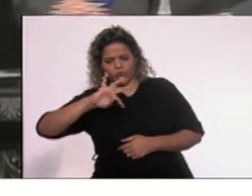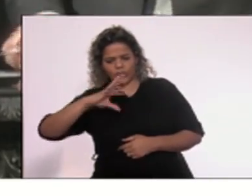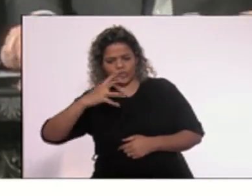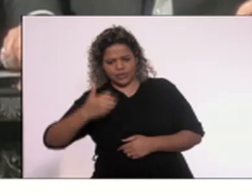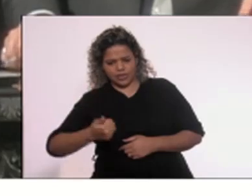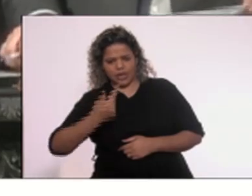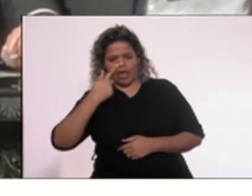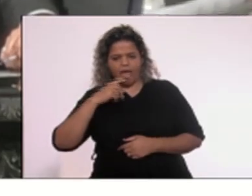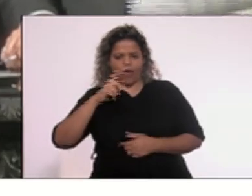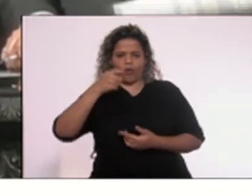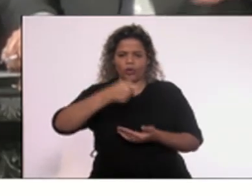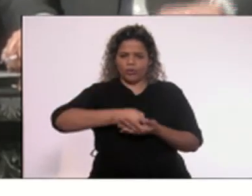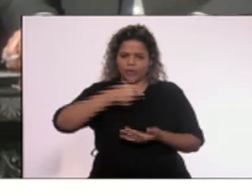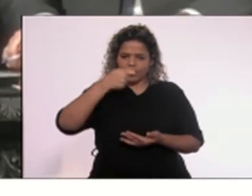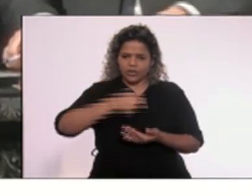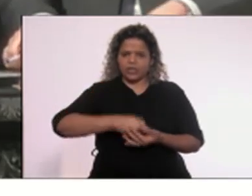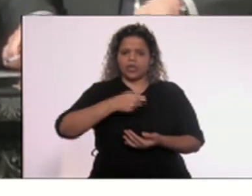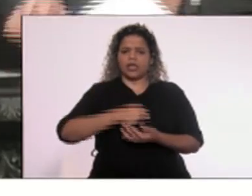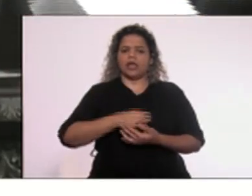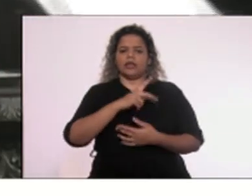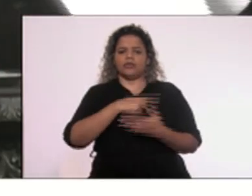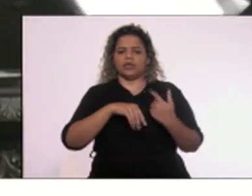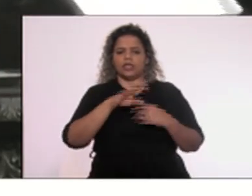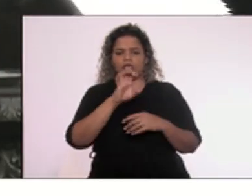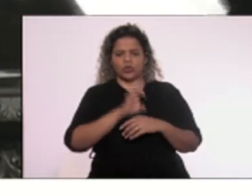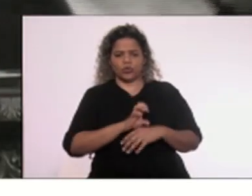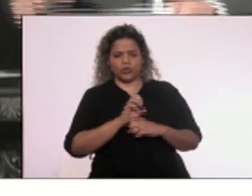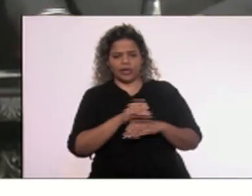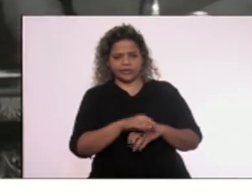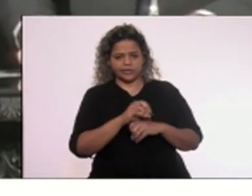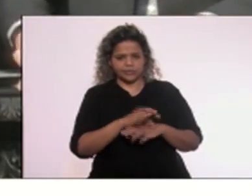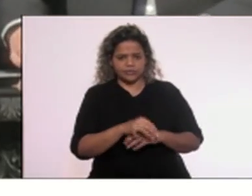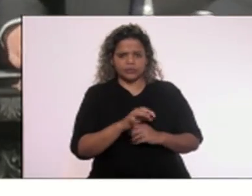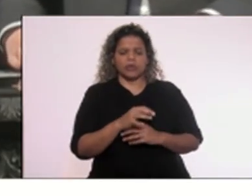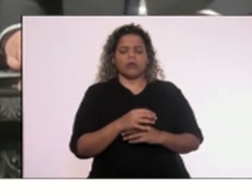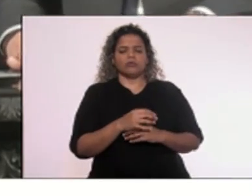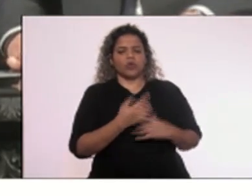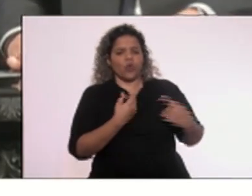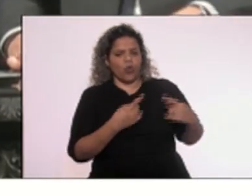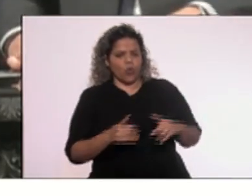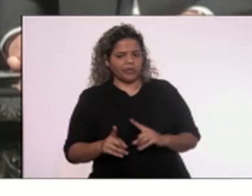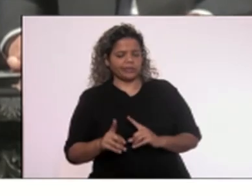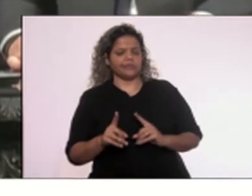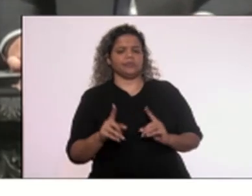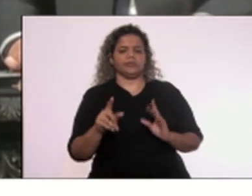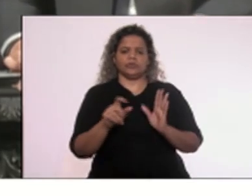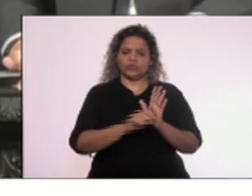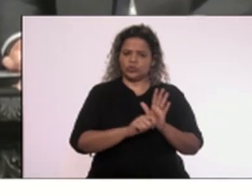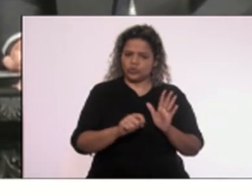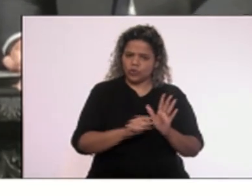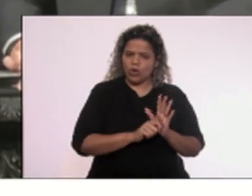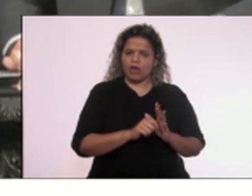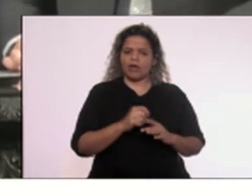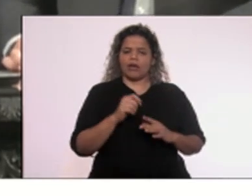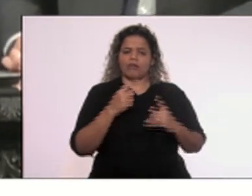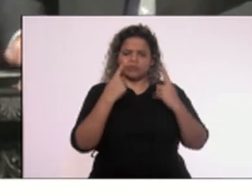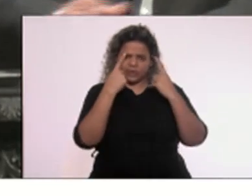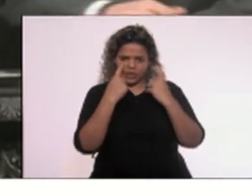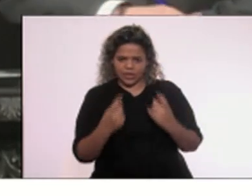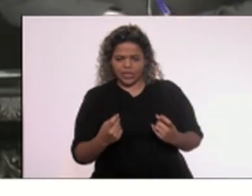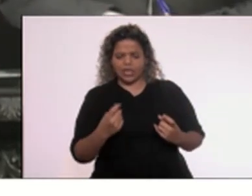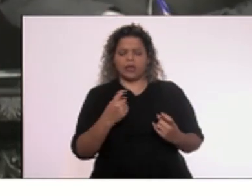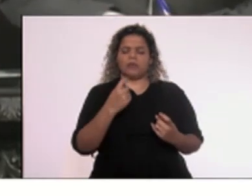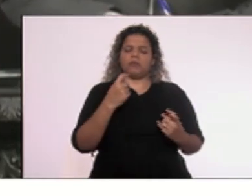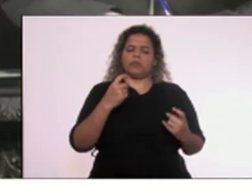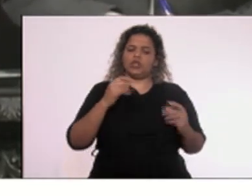sobre a obrigatoriedade do Programa Educacional Permanente de Resistência às Drogas e à Violência nas escolas